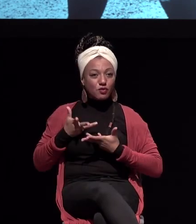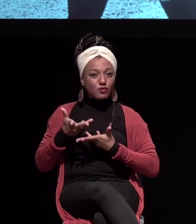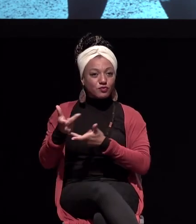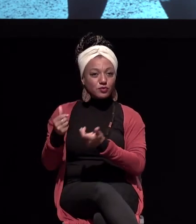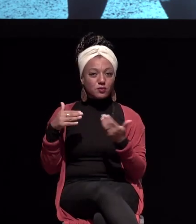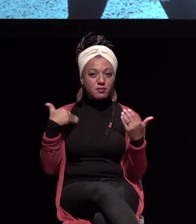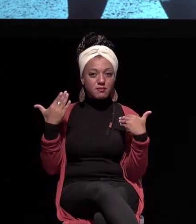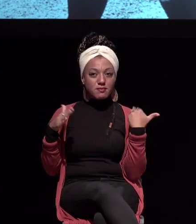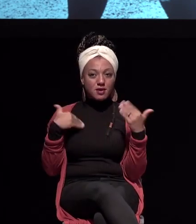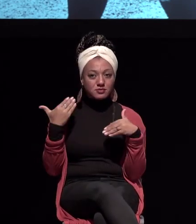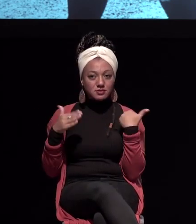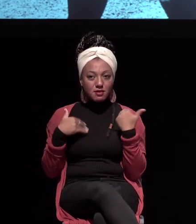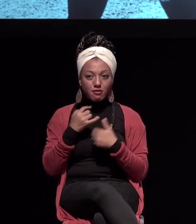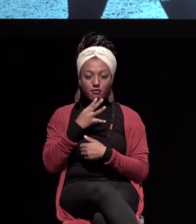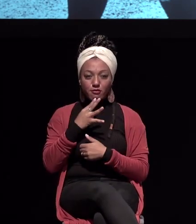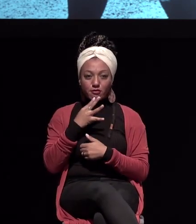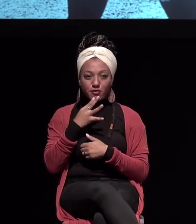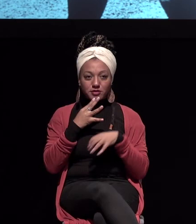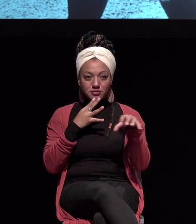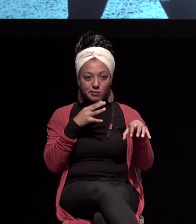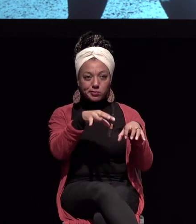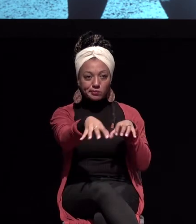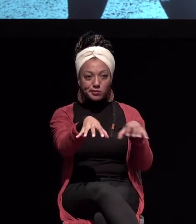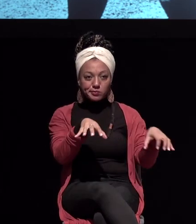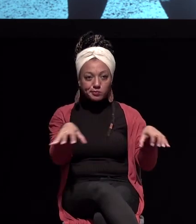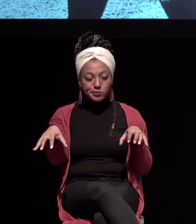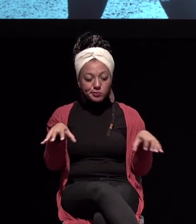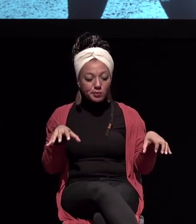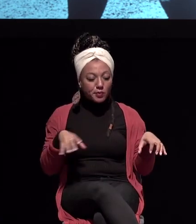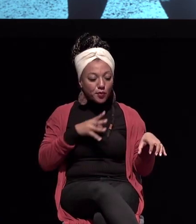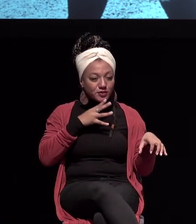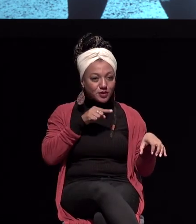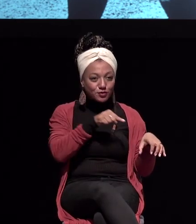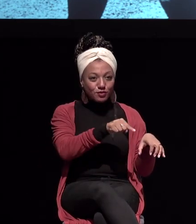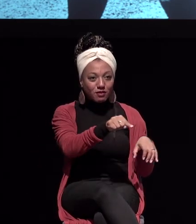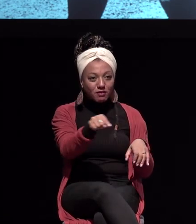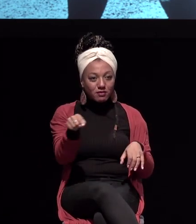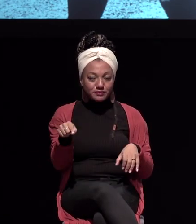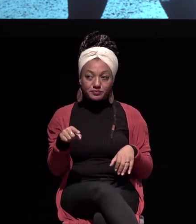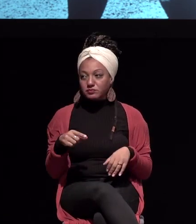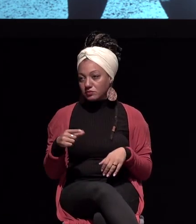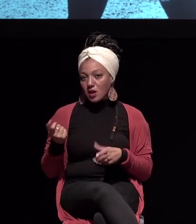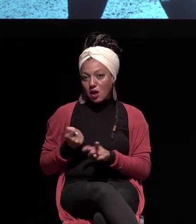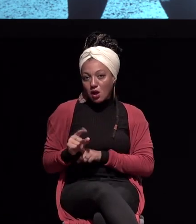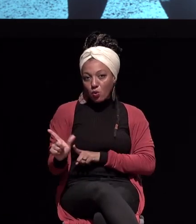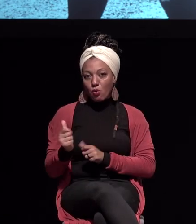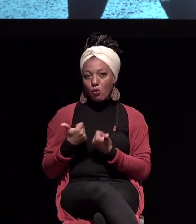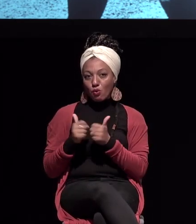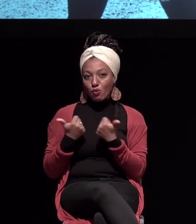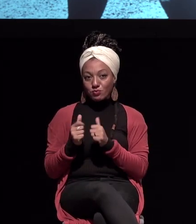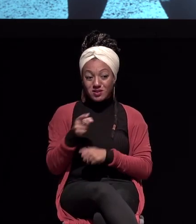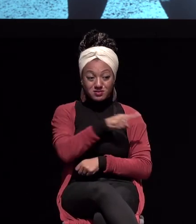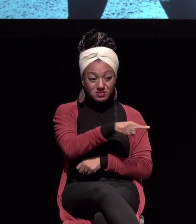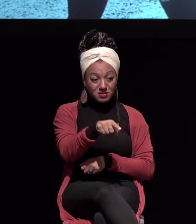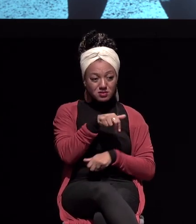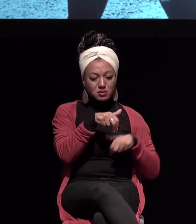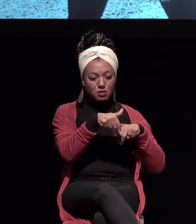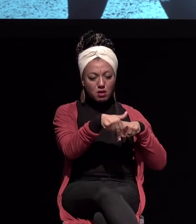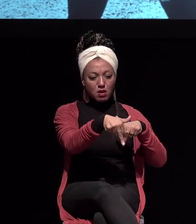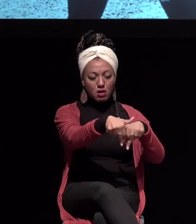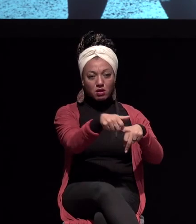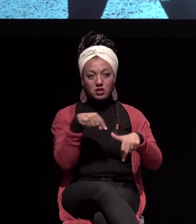passear pelos bairros das crianças. Alugou um ônibus, porque, né, a gente tinha que ir de ônibus, as crianças vão a pé, mas a gente ia de ônibus.